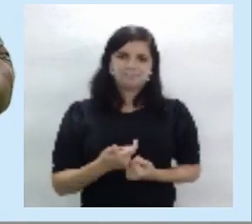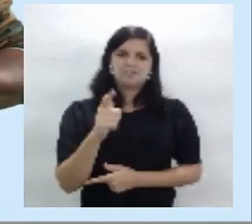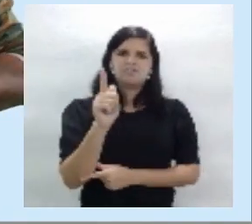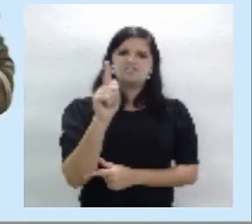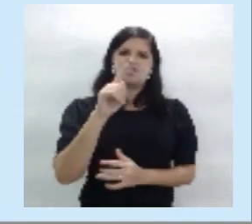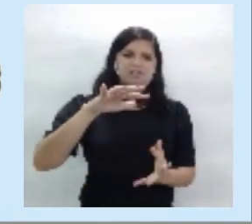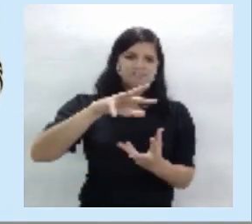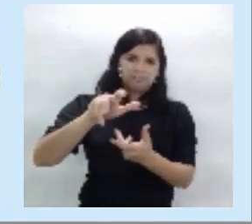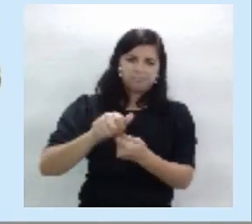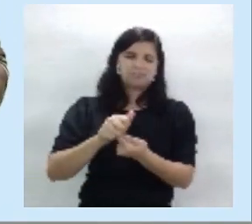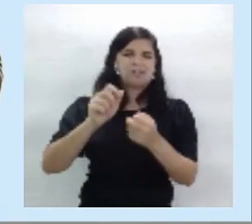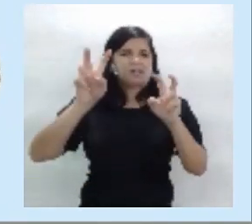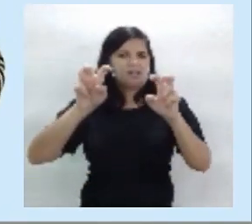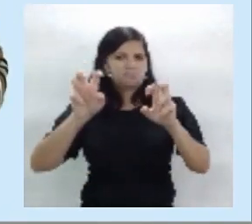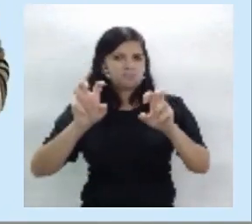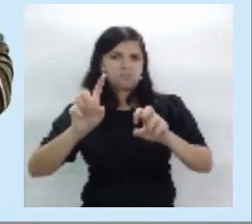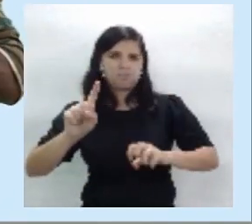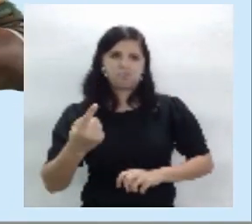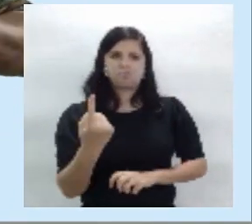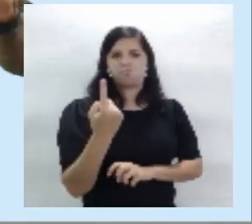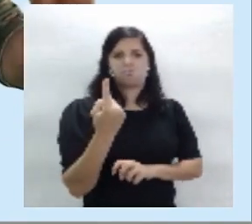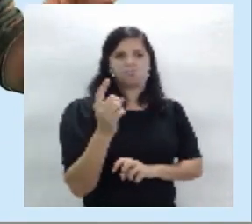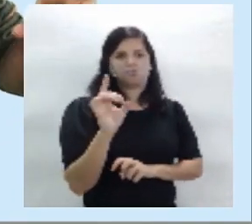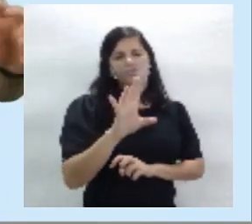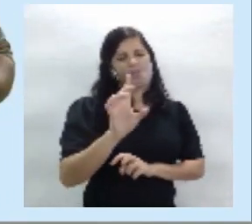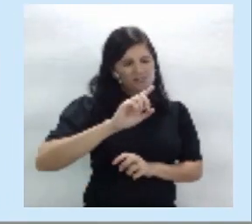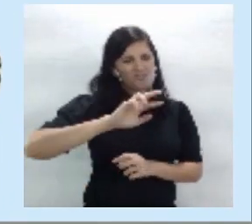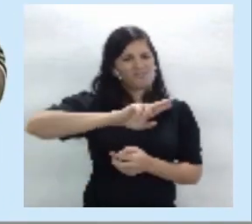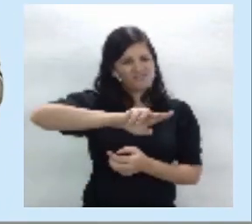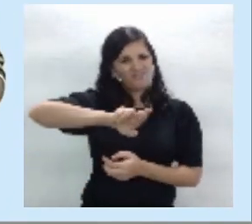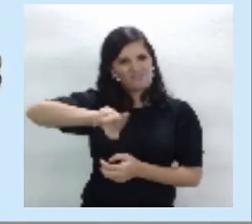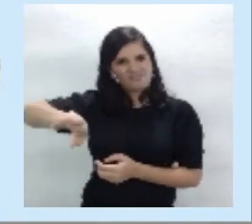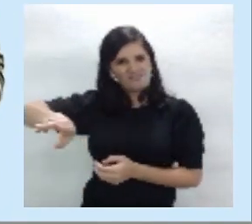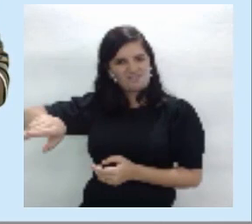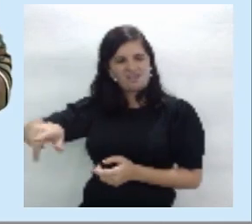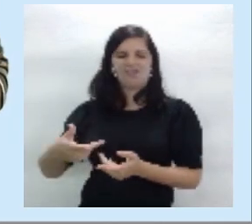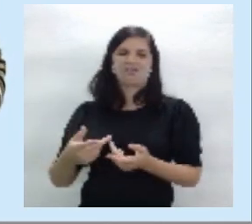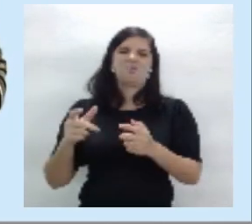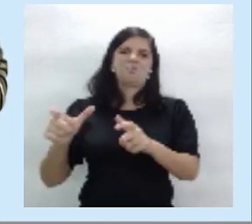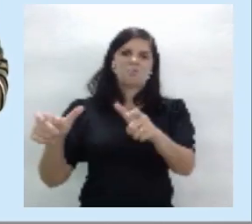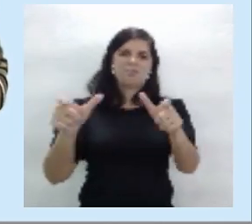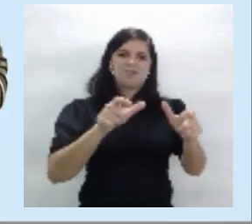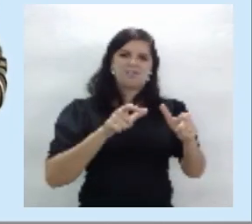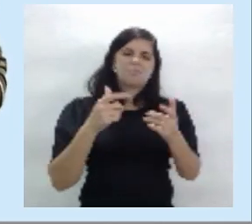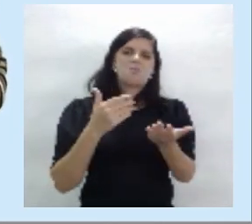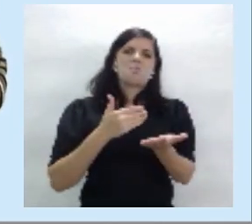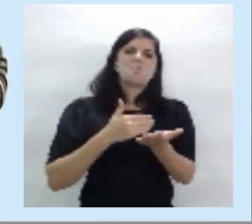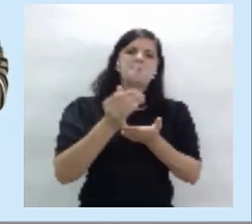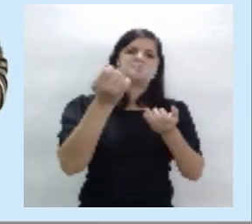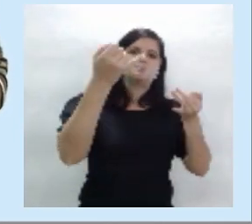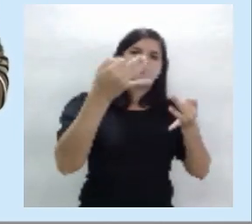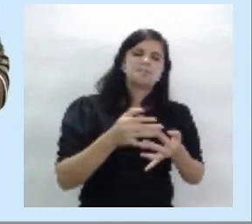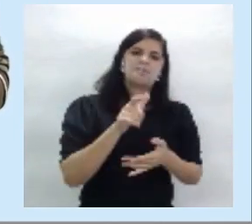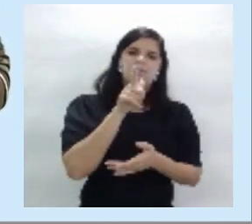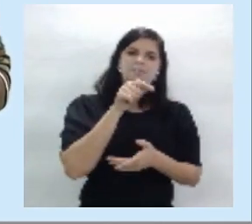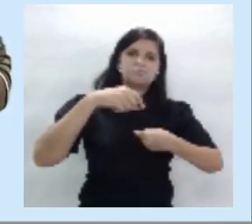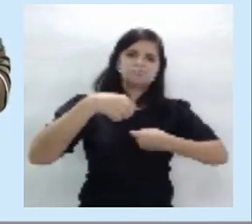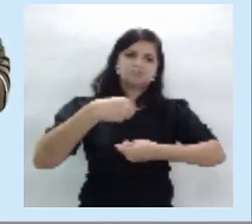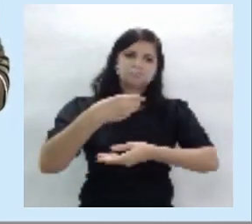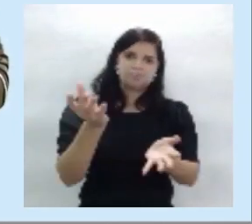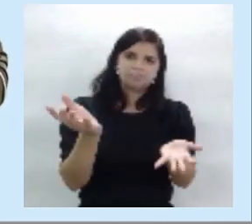A gente fica dinâmico. A gente passa por vários ambientes diferentes. Começamos falando sobre distribuição de